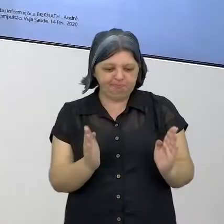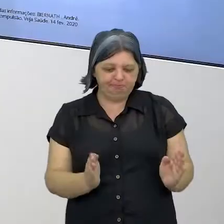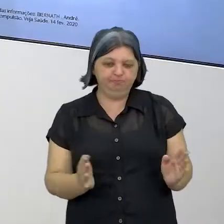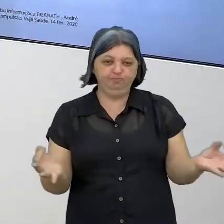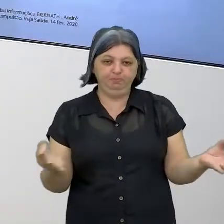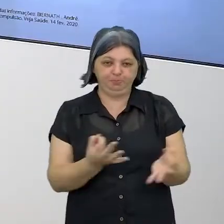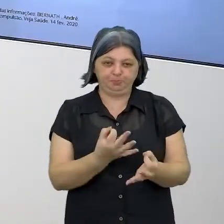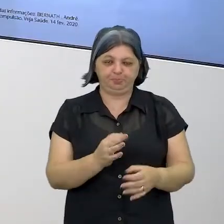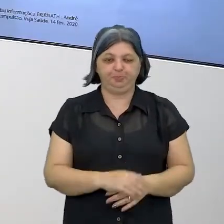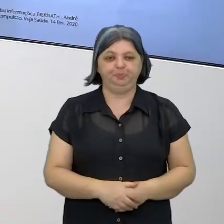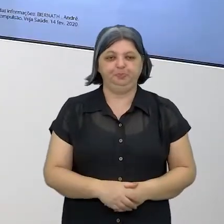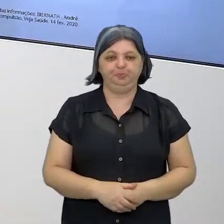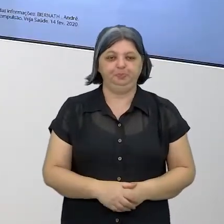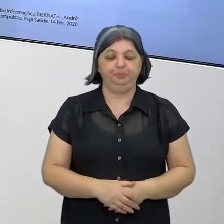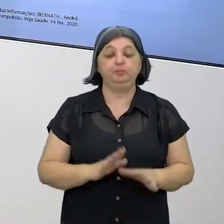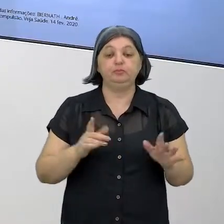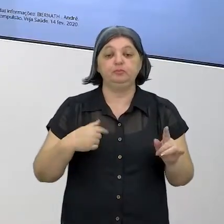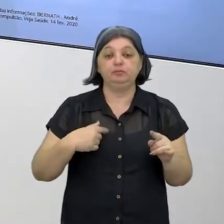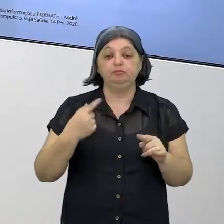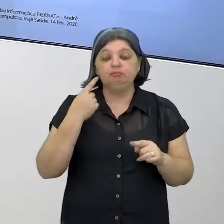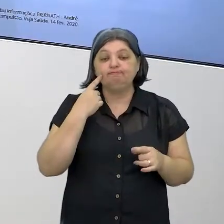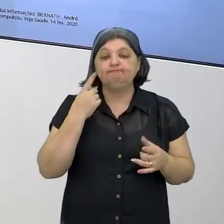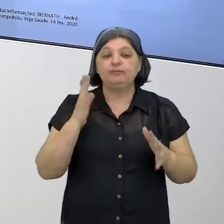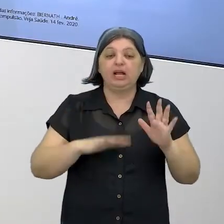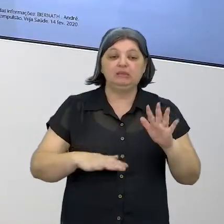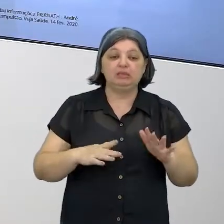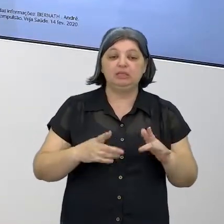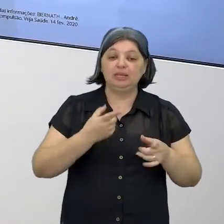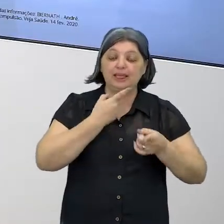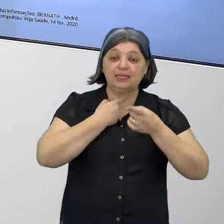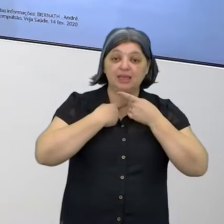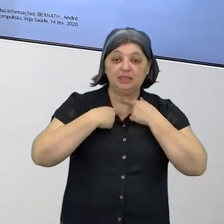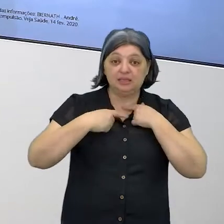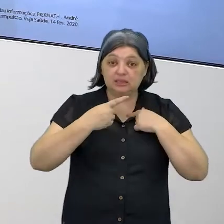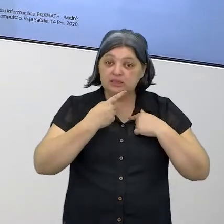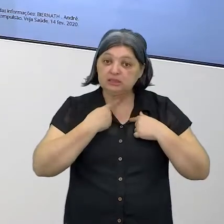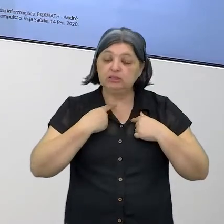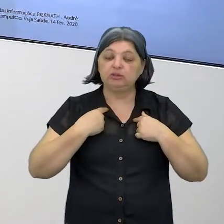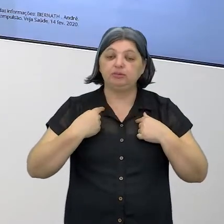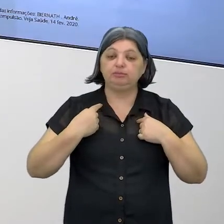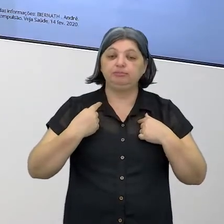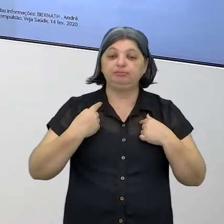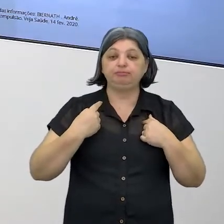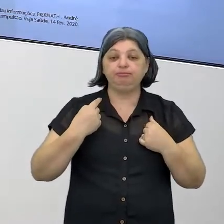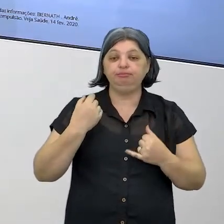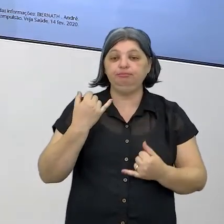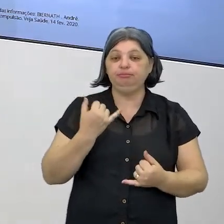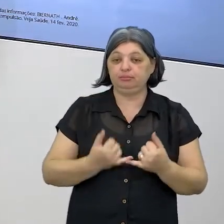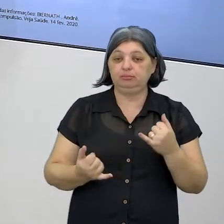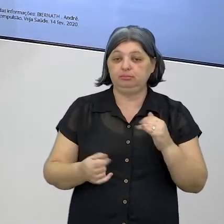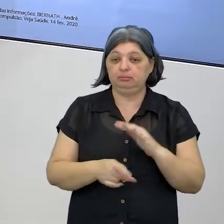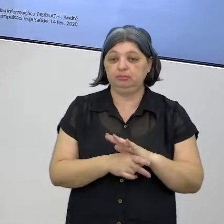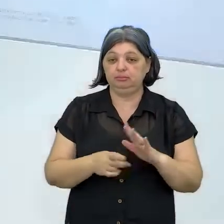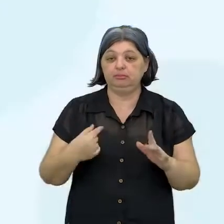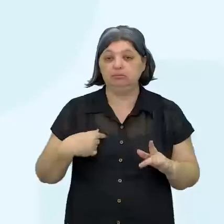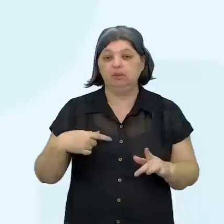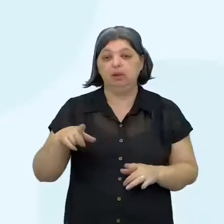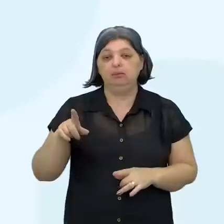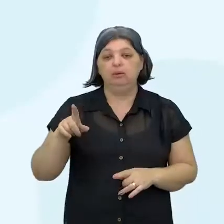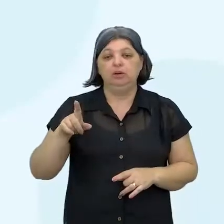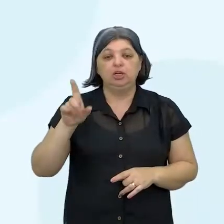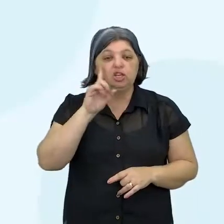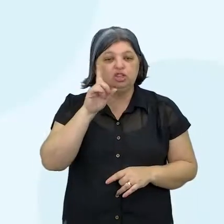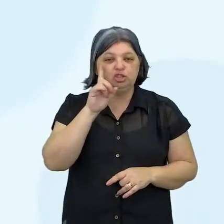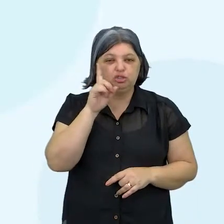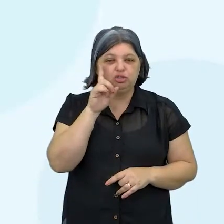isso acaba gerando essa busca por esse corpo, né, que vai acabar fazendo com que eles se submetam a uma rotina exagerada